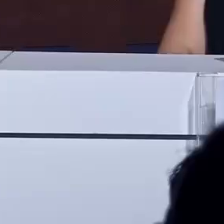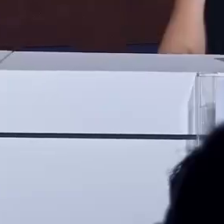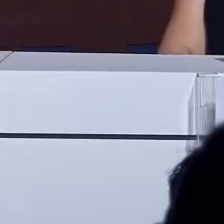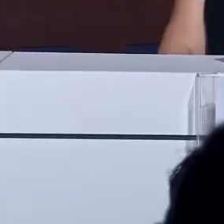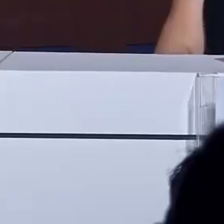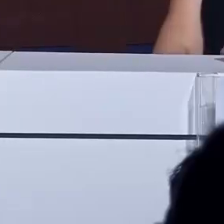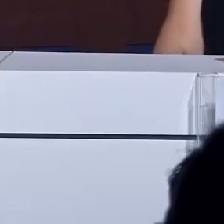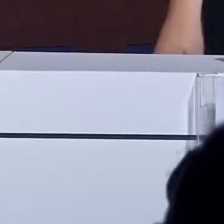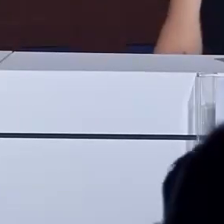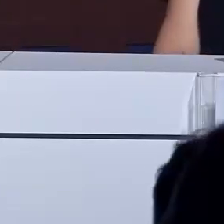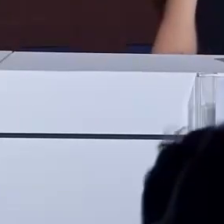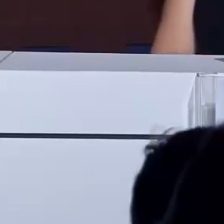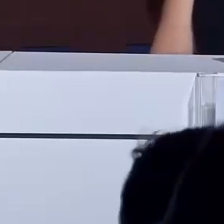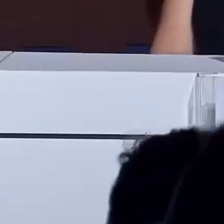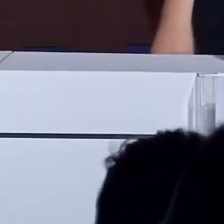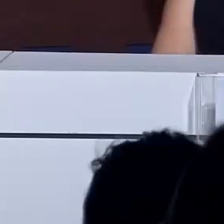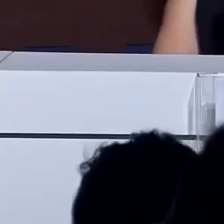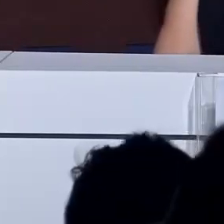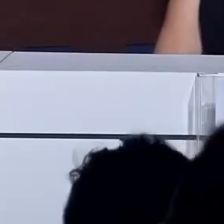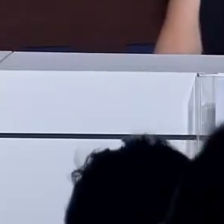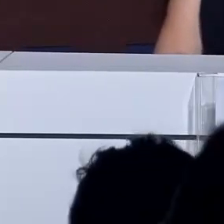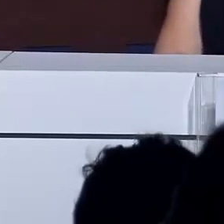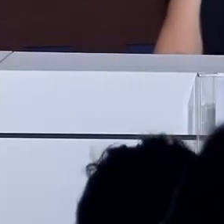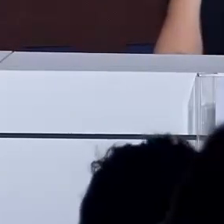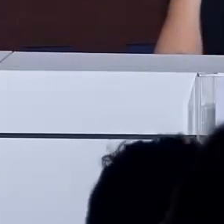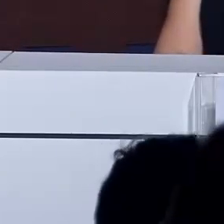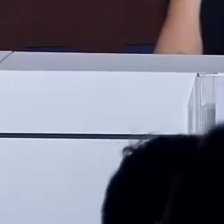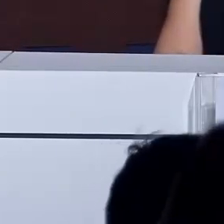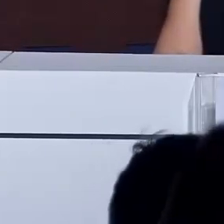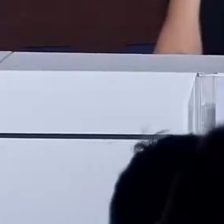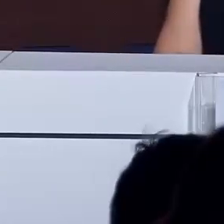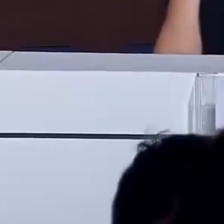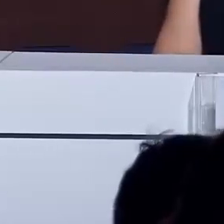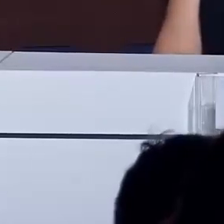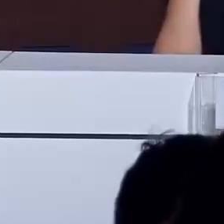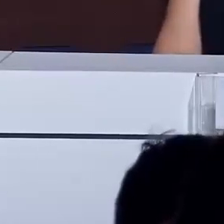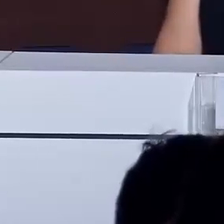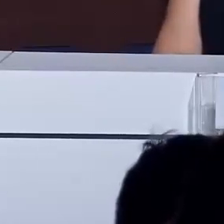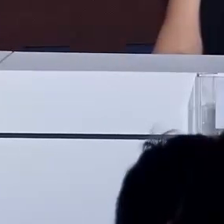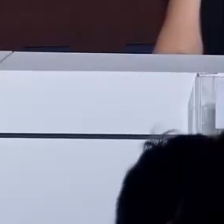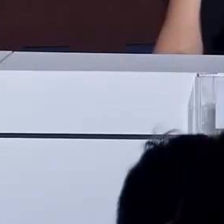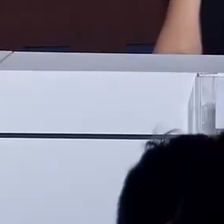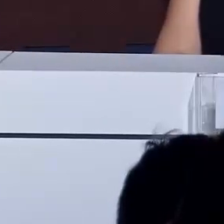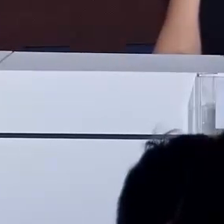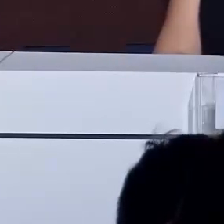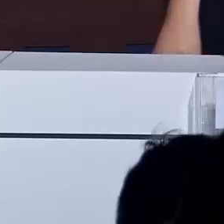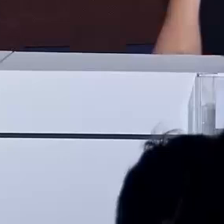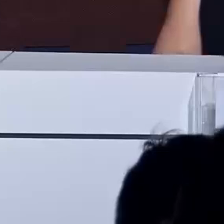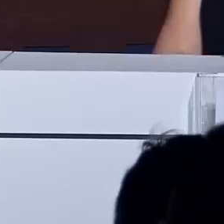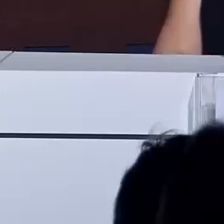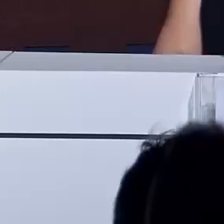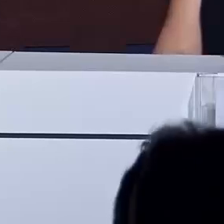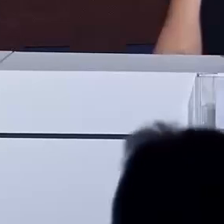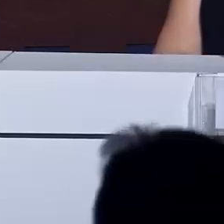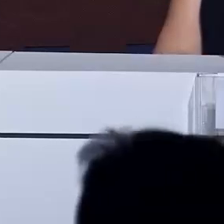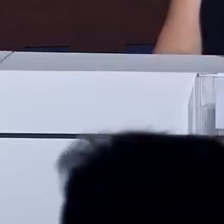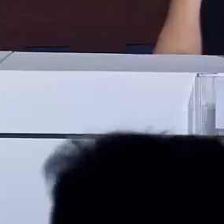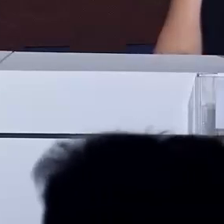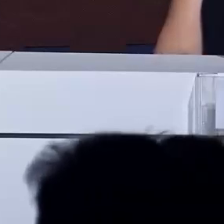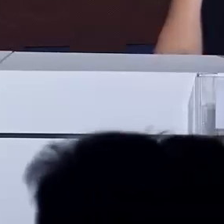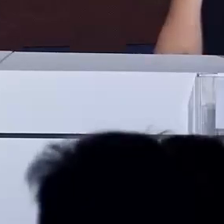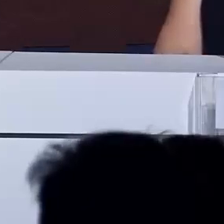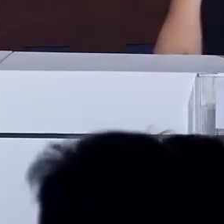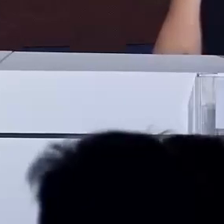muda. Aprender verdadeiramente alguma coisa é mudar de atitude, é mudar de gesto.